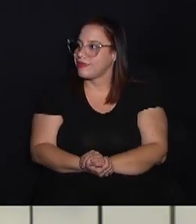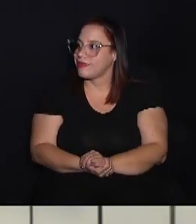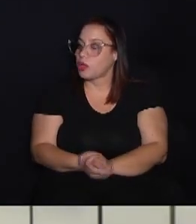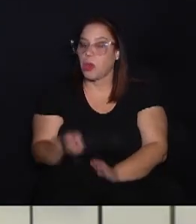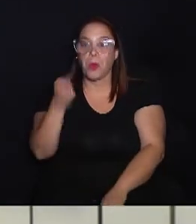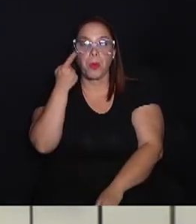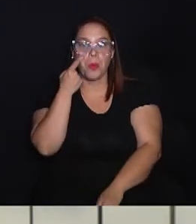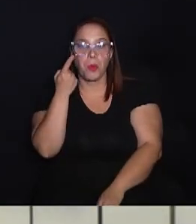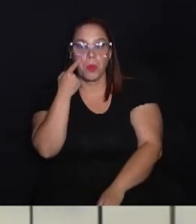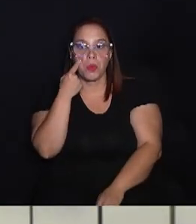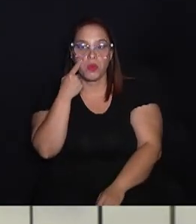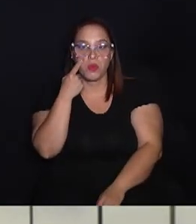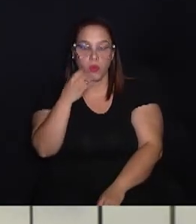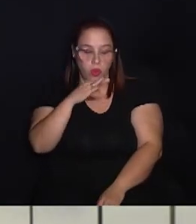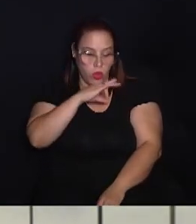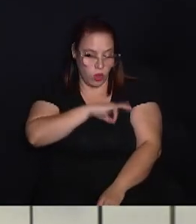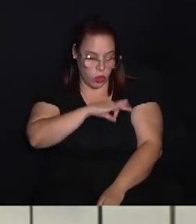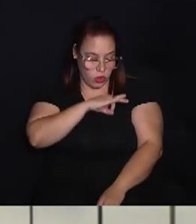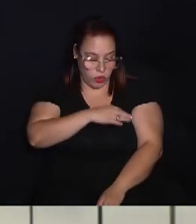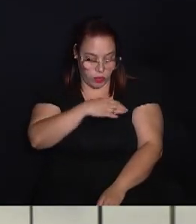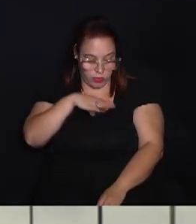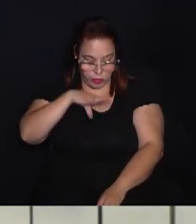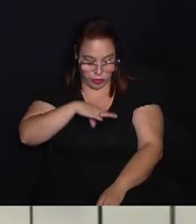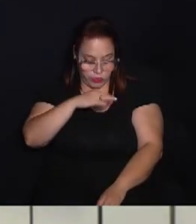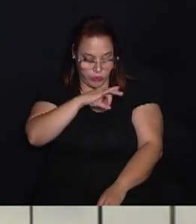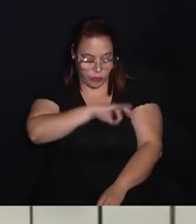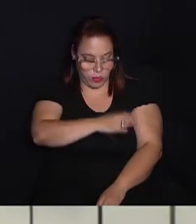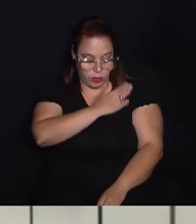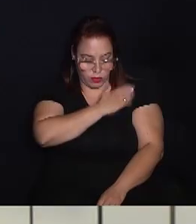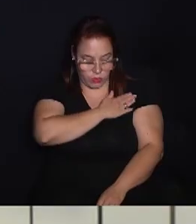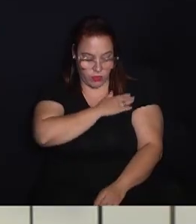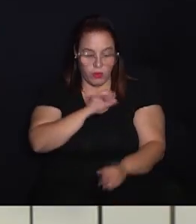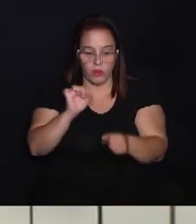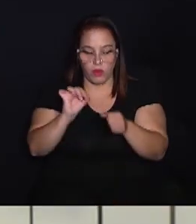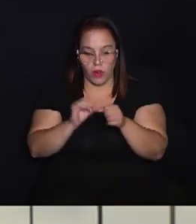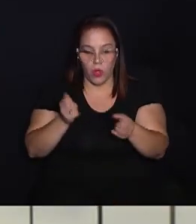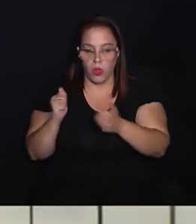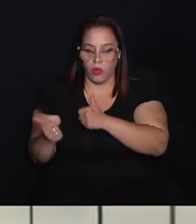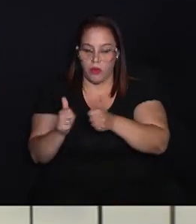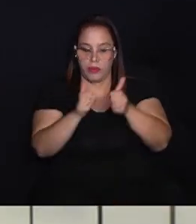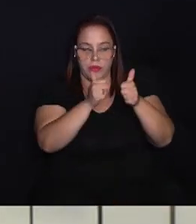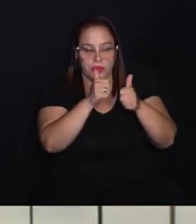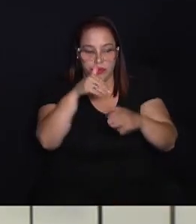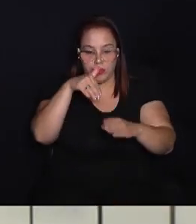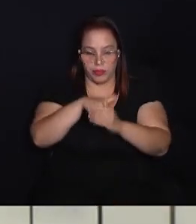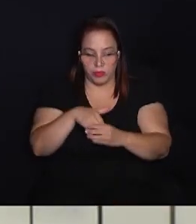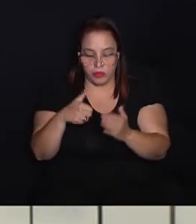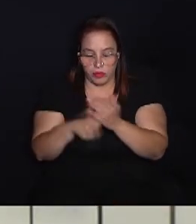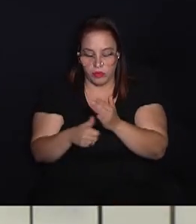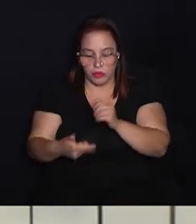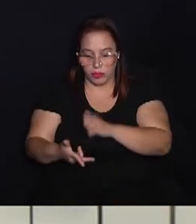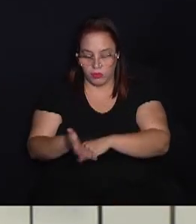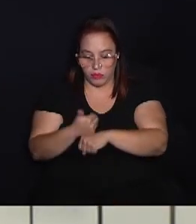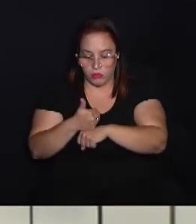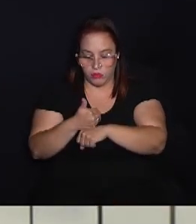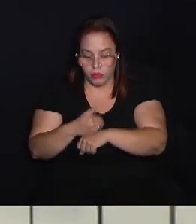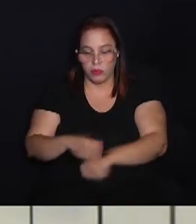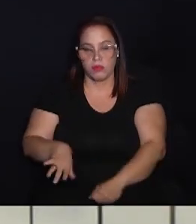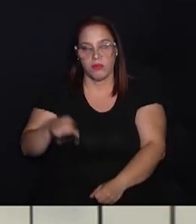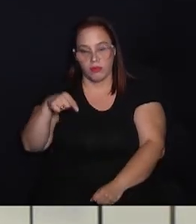outras cidades aqui do interior de São Paulo, como São José dos Campos, também em Bauru. Portanto, são essas as informações,